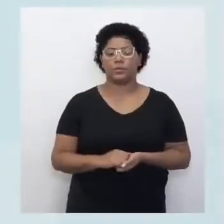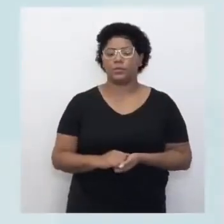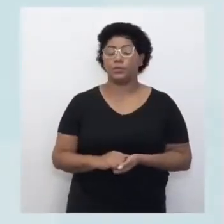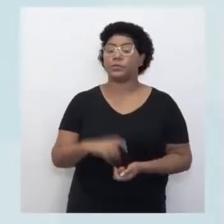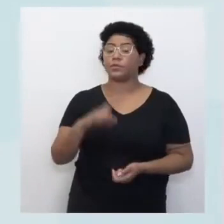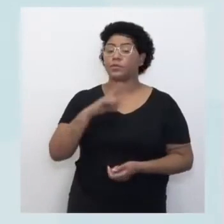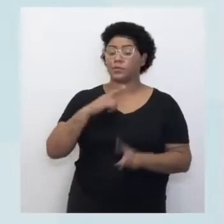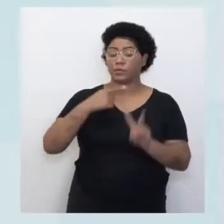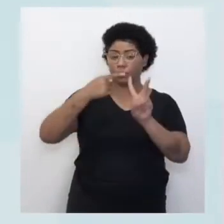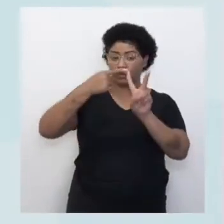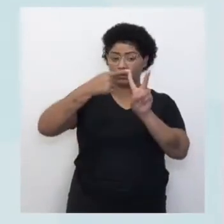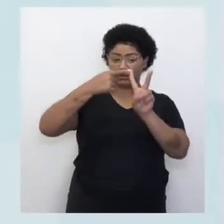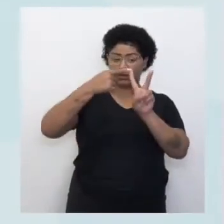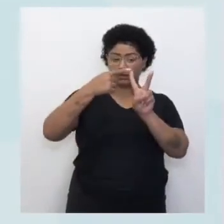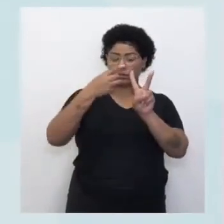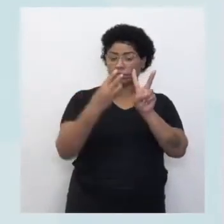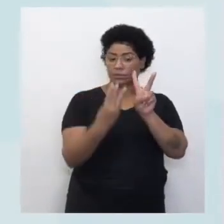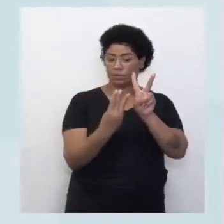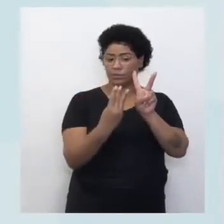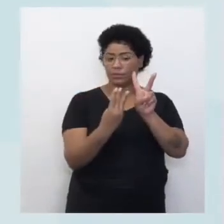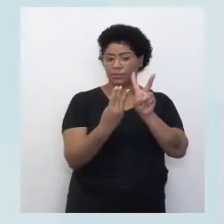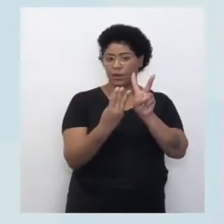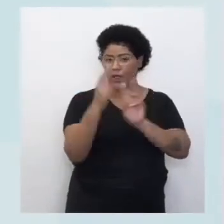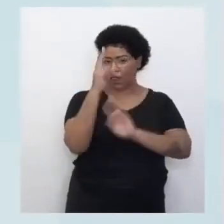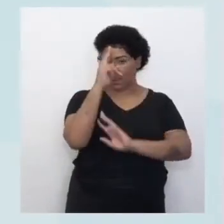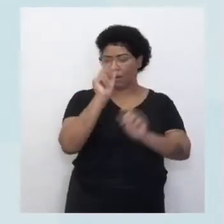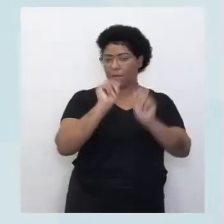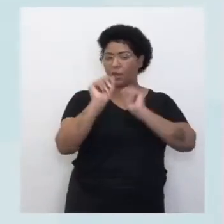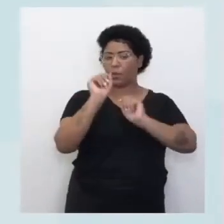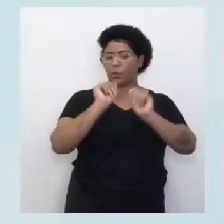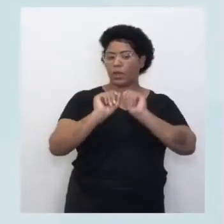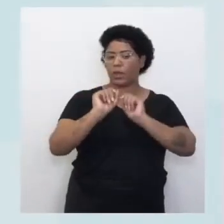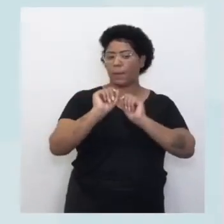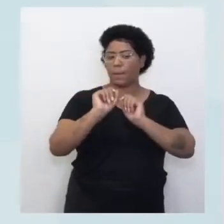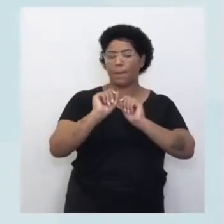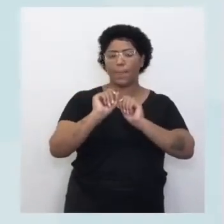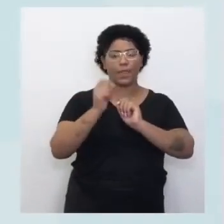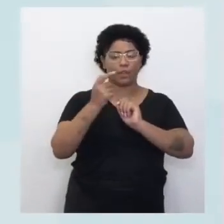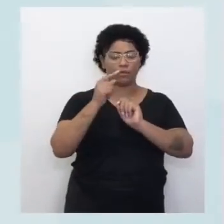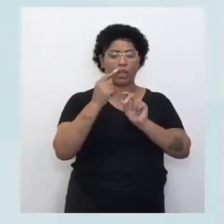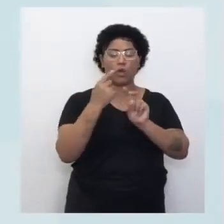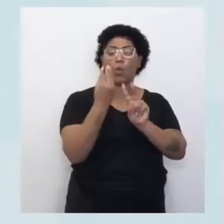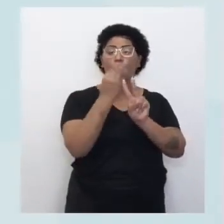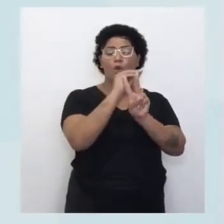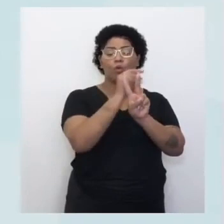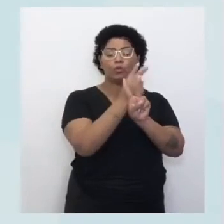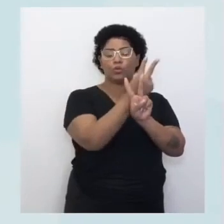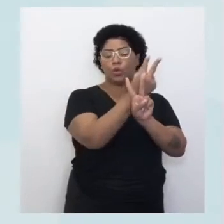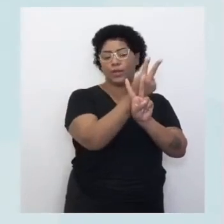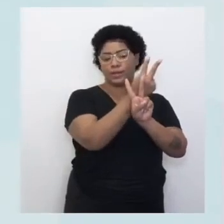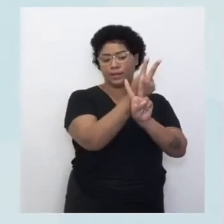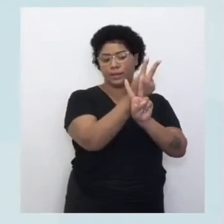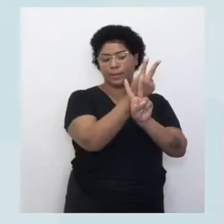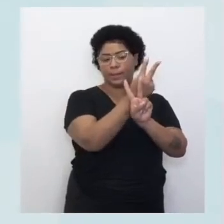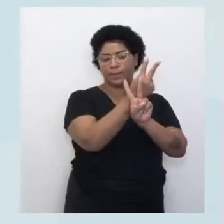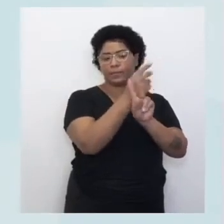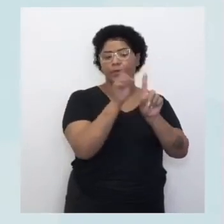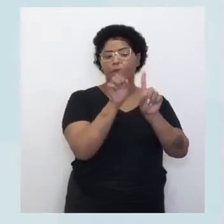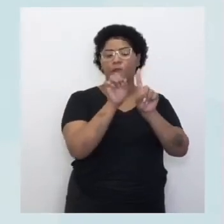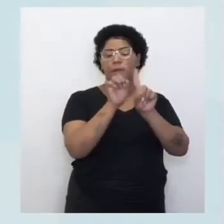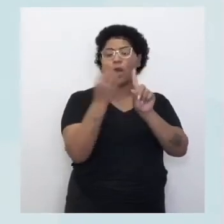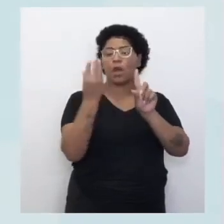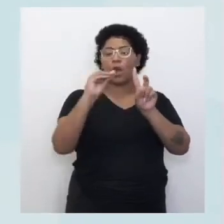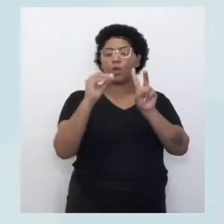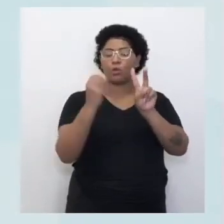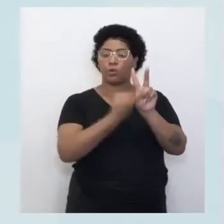a raiz quadrada de 3. Lembra, o índice não aparece, é 2. A potência do 3 não aparece, é